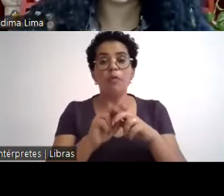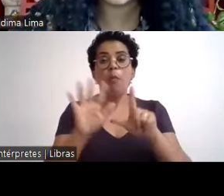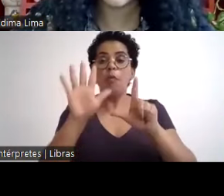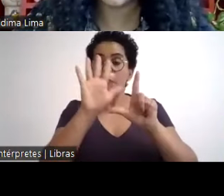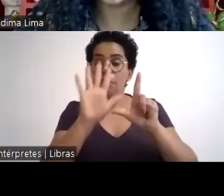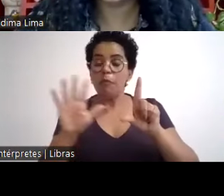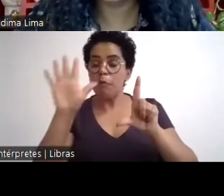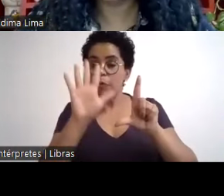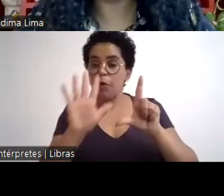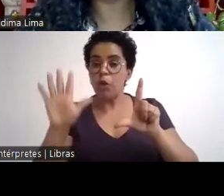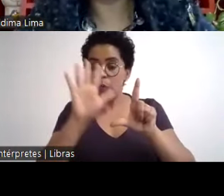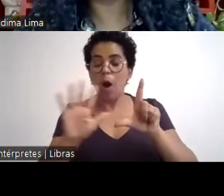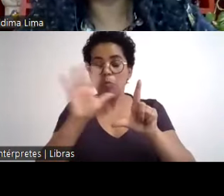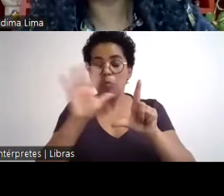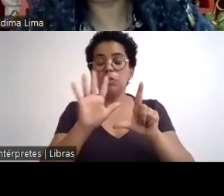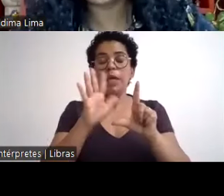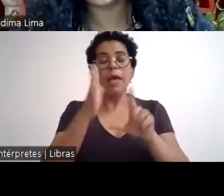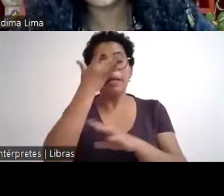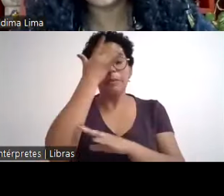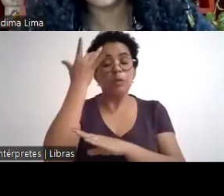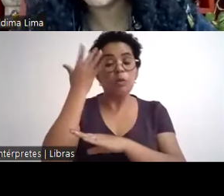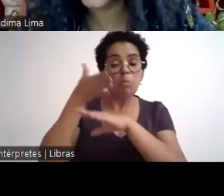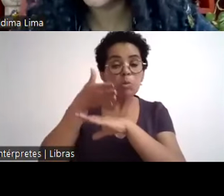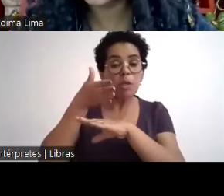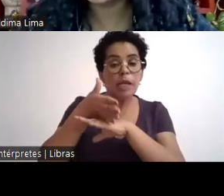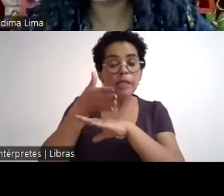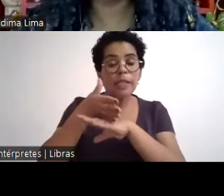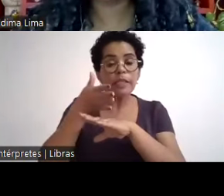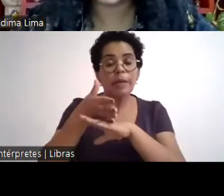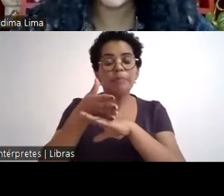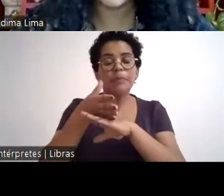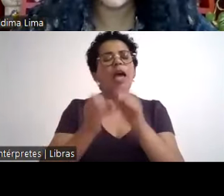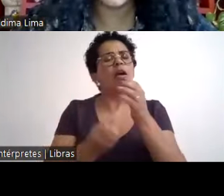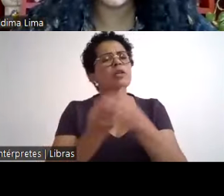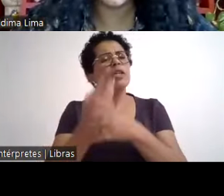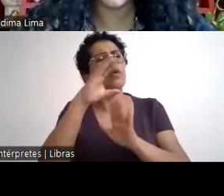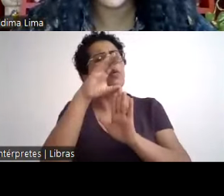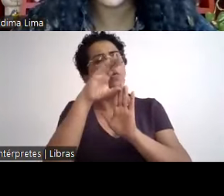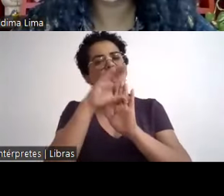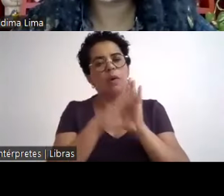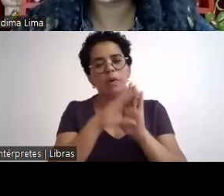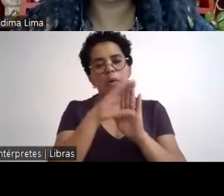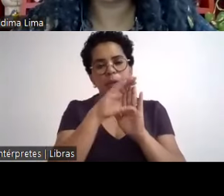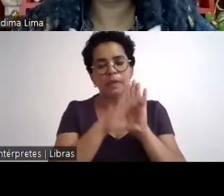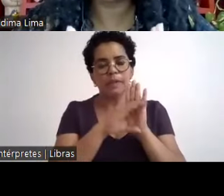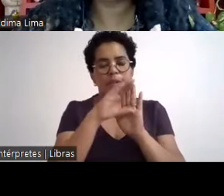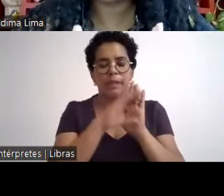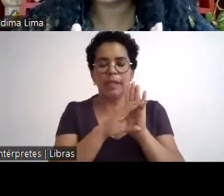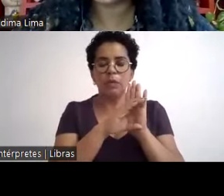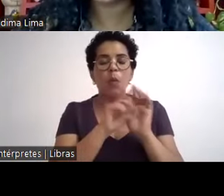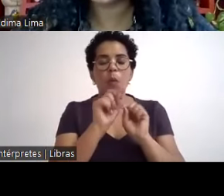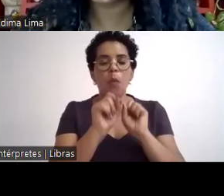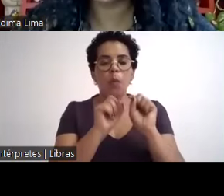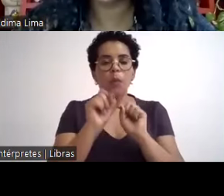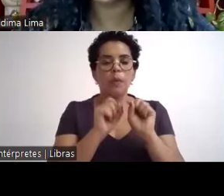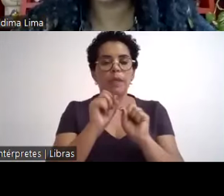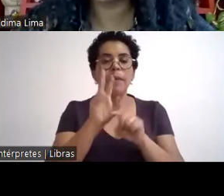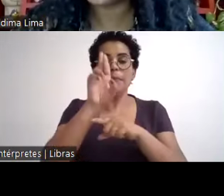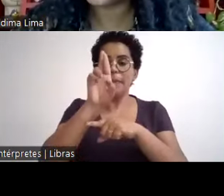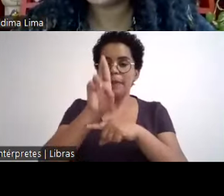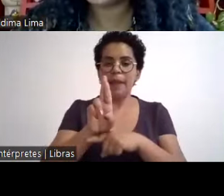poderiam acessá-la. Então, eu criei o conceito que, a partir da representação